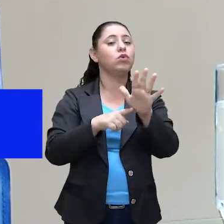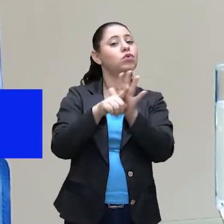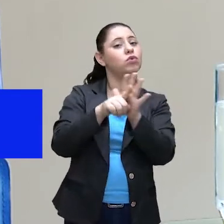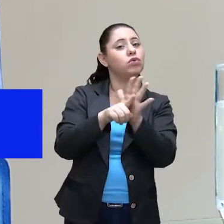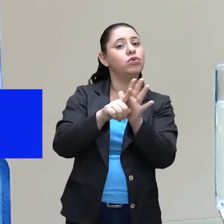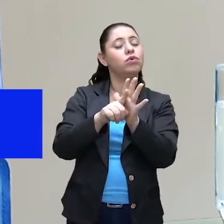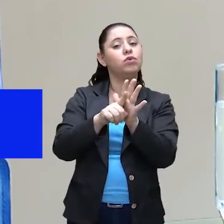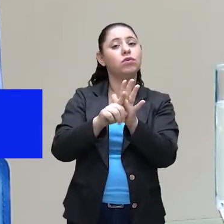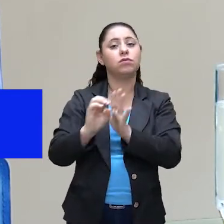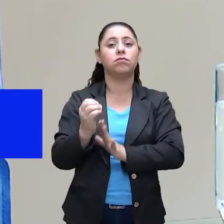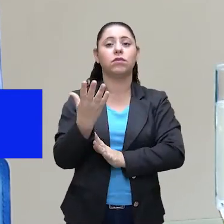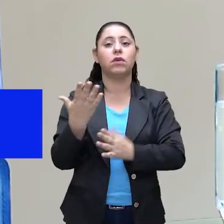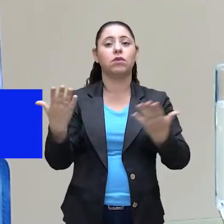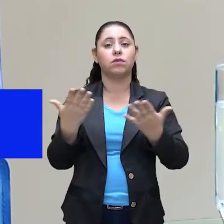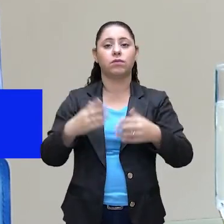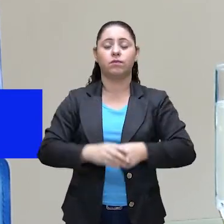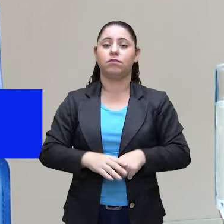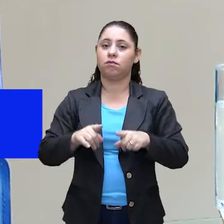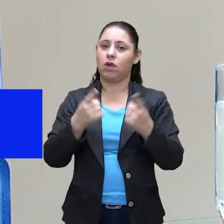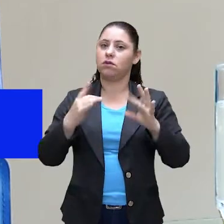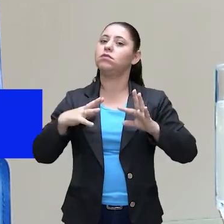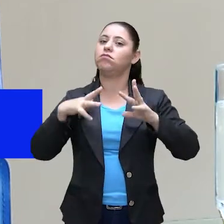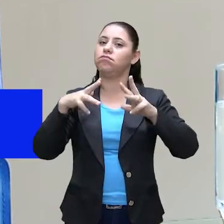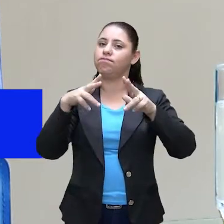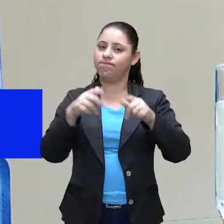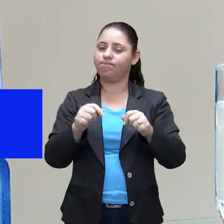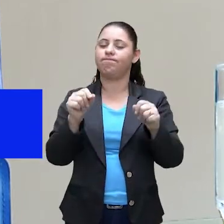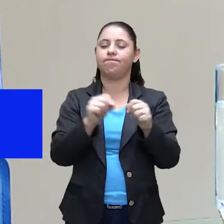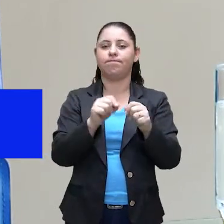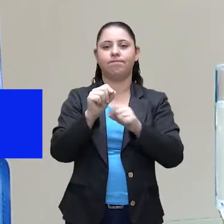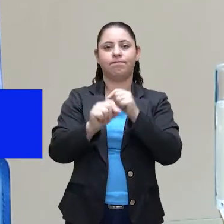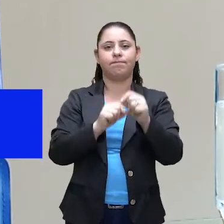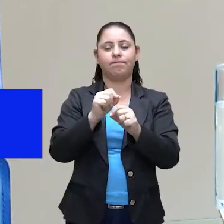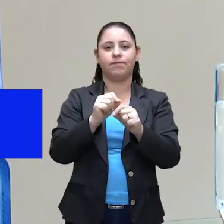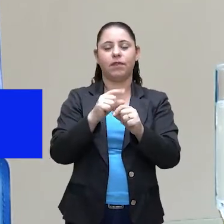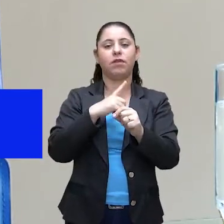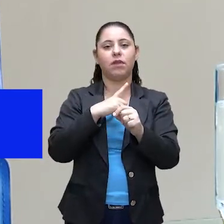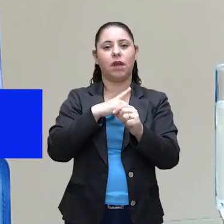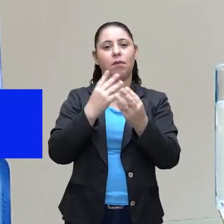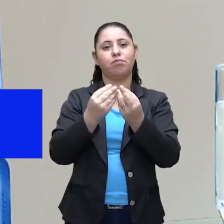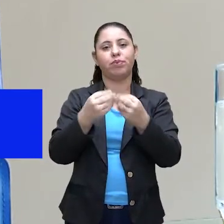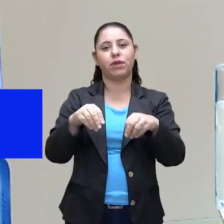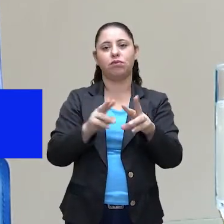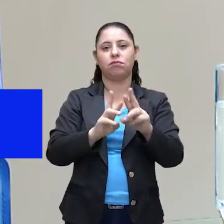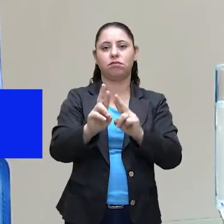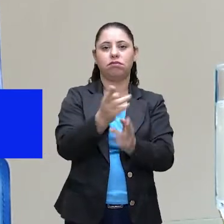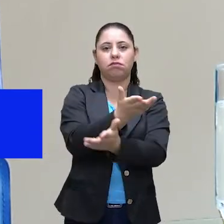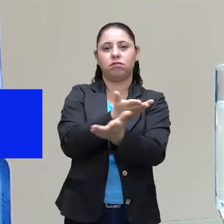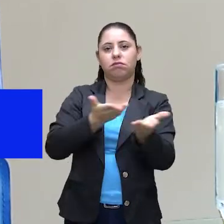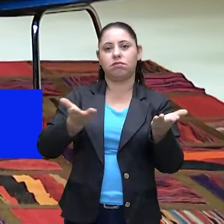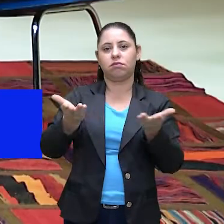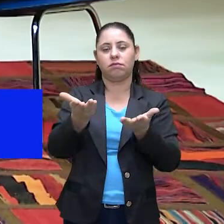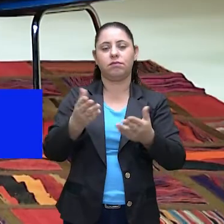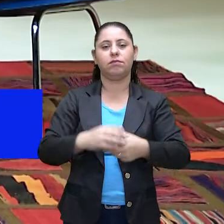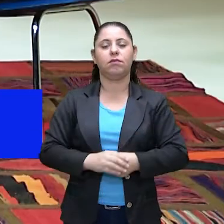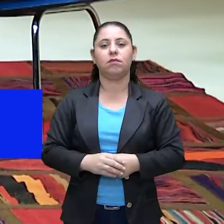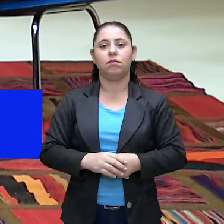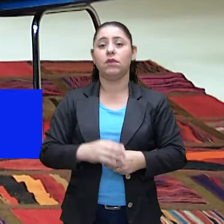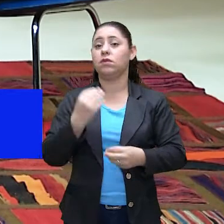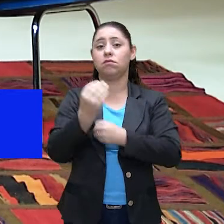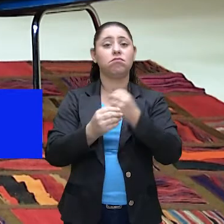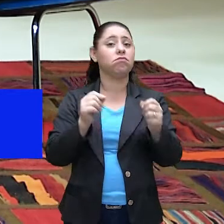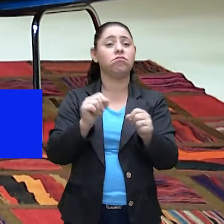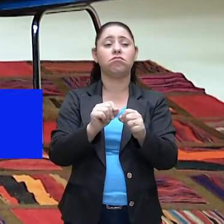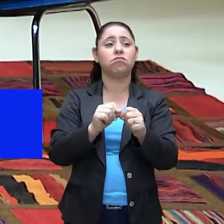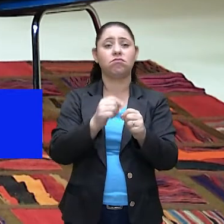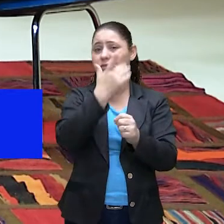existem. Mas todas elas, de alguma forma, fazem com que haja um prejuízo na interação social. E como que faz? A